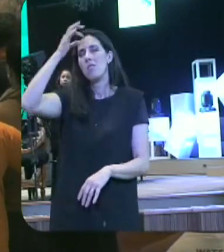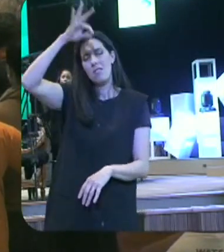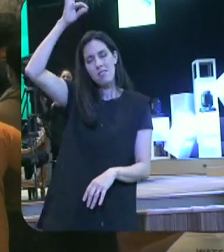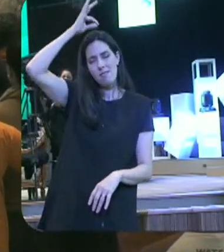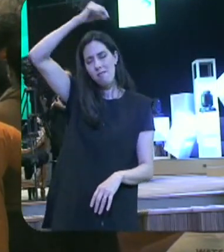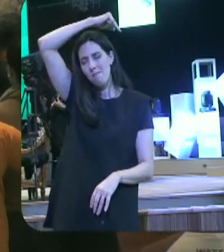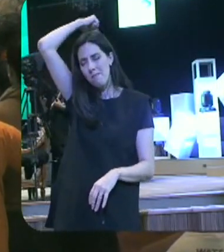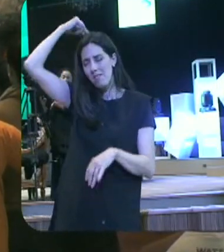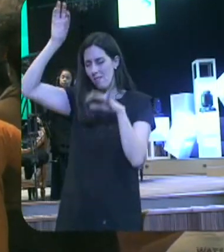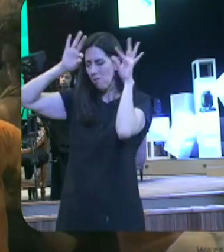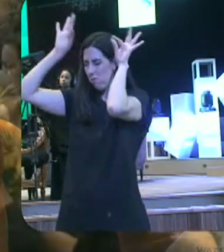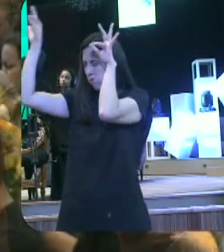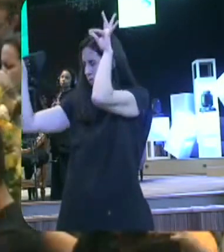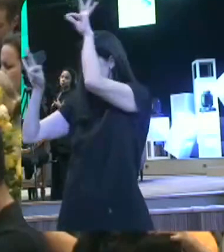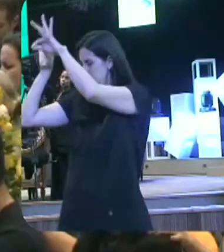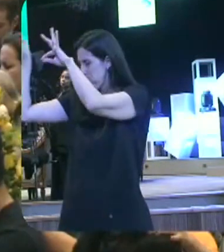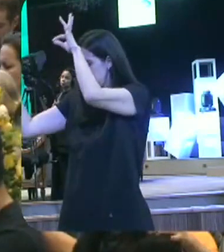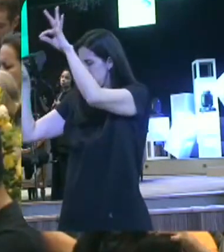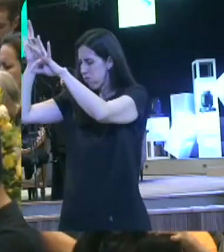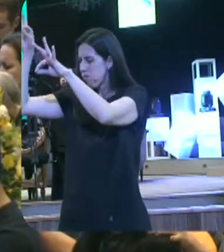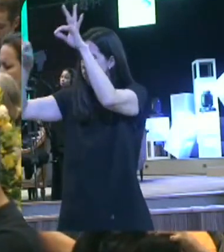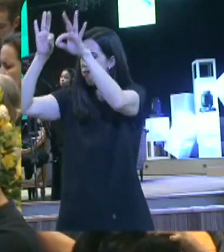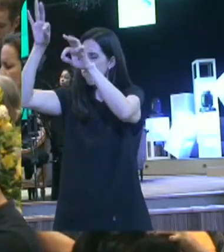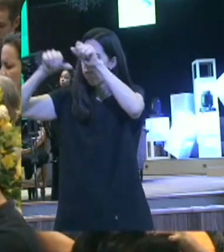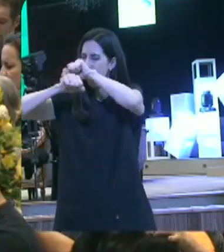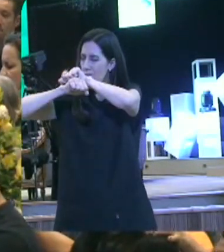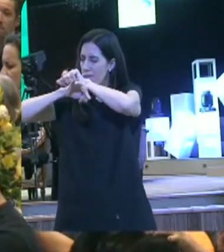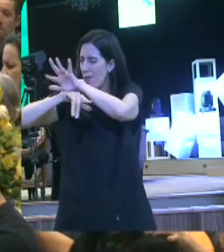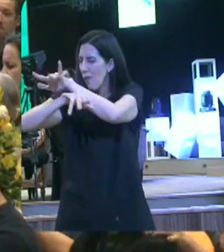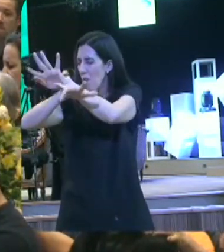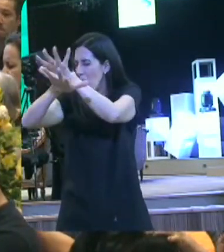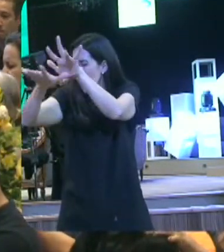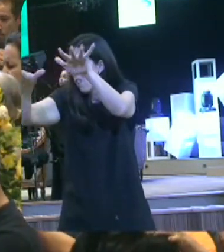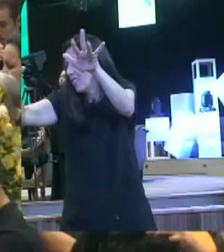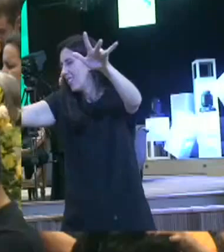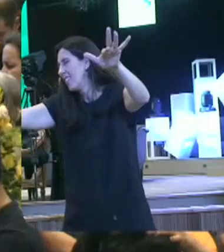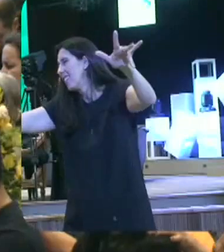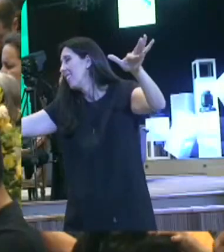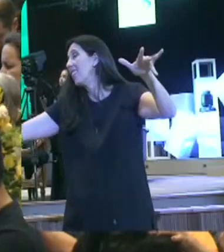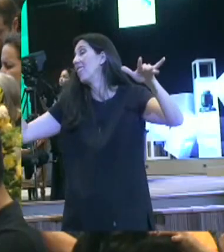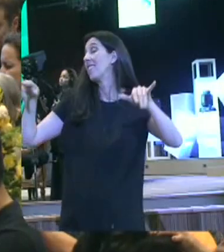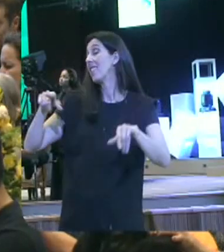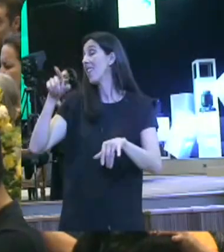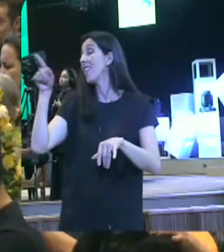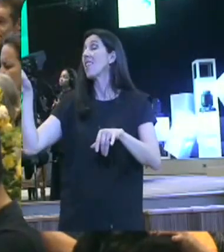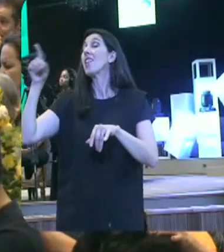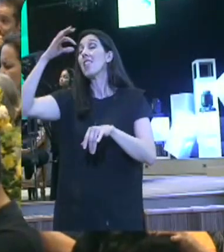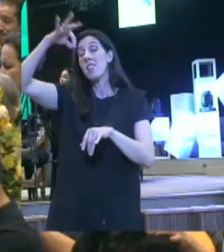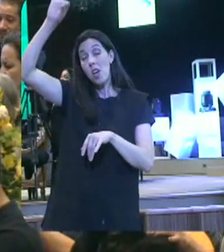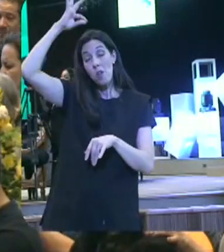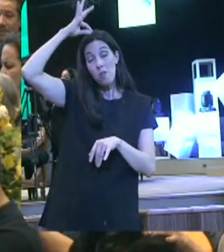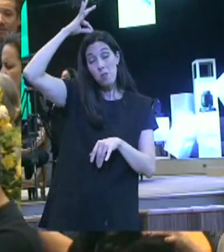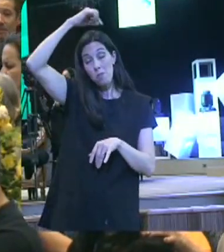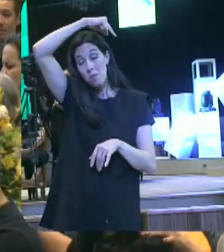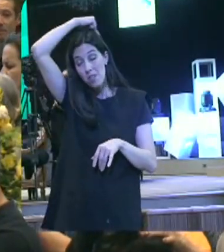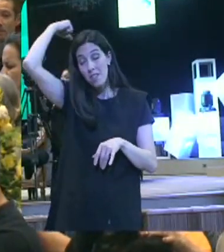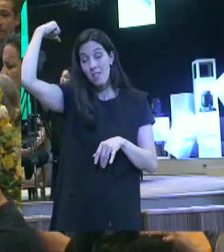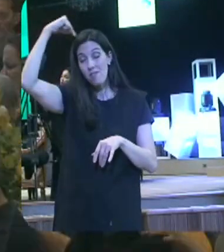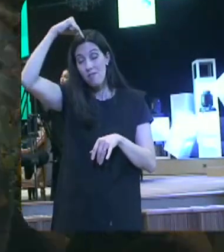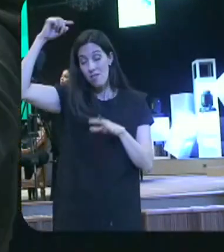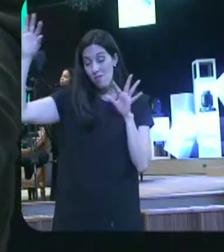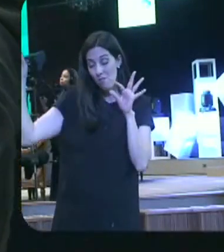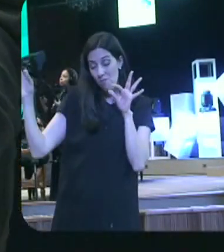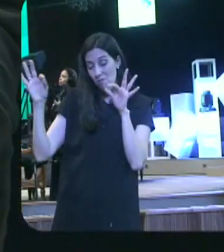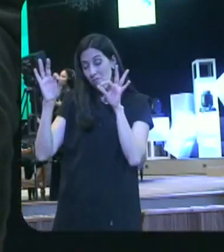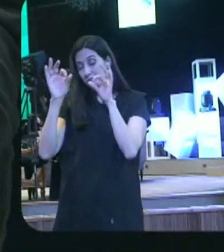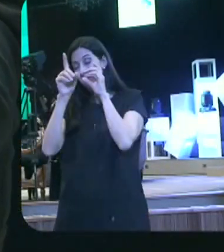Espírito Santo sobre essas vidas, e que o teu Espírito testifique ao Espírito deles, que eles